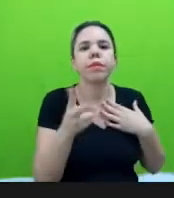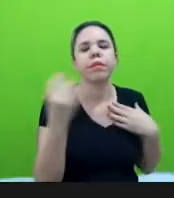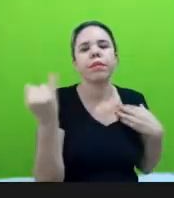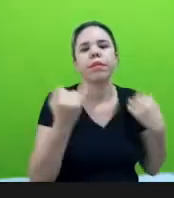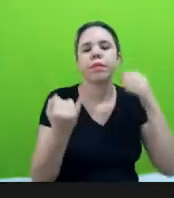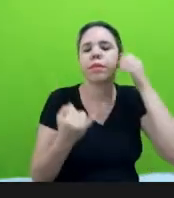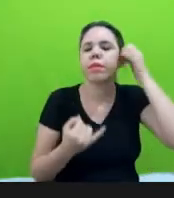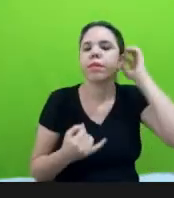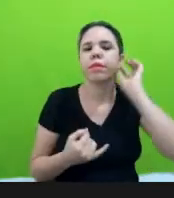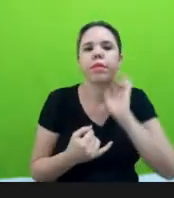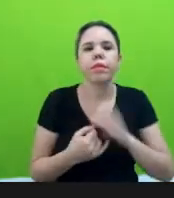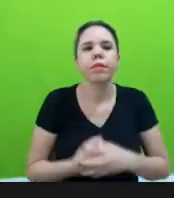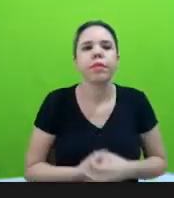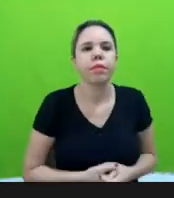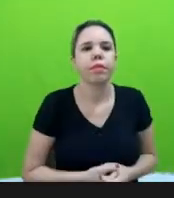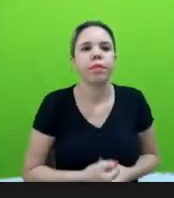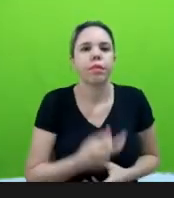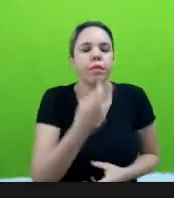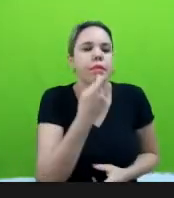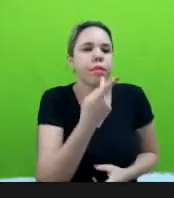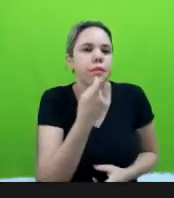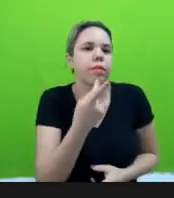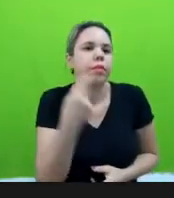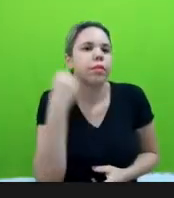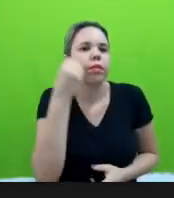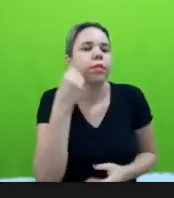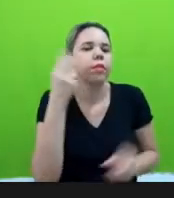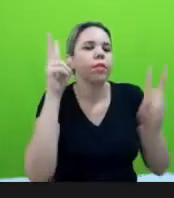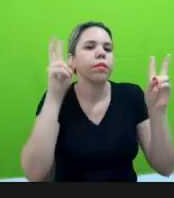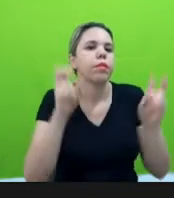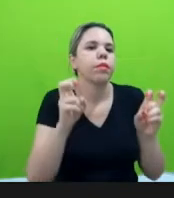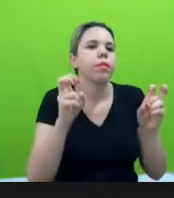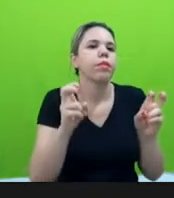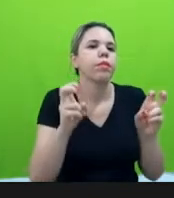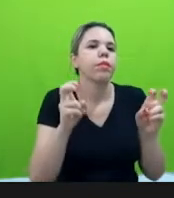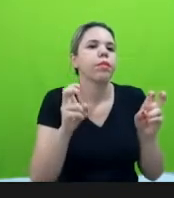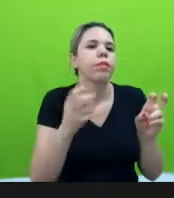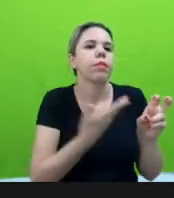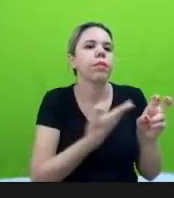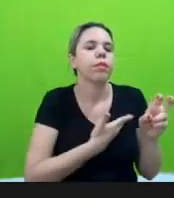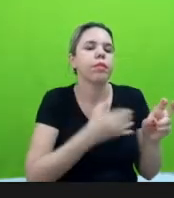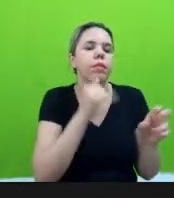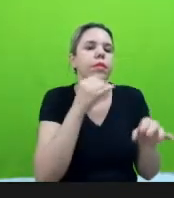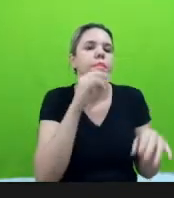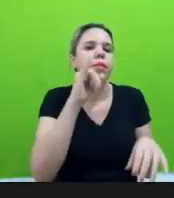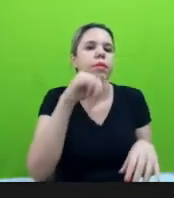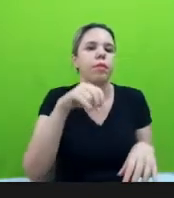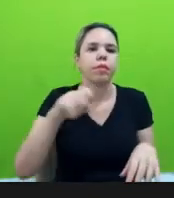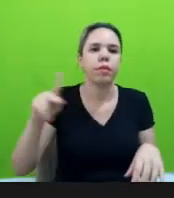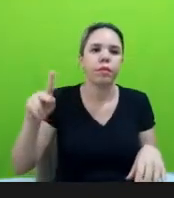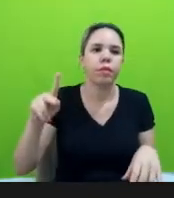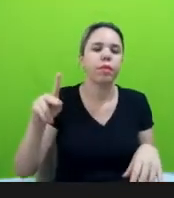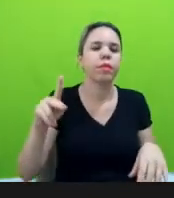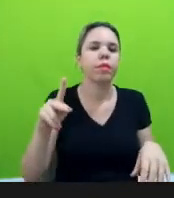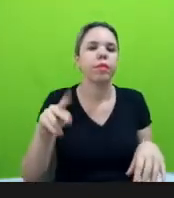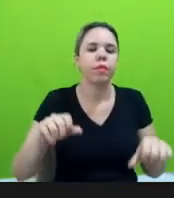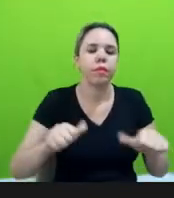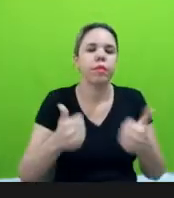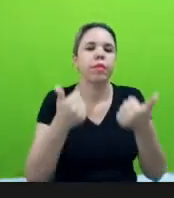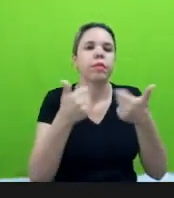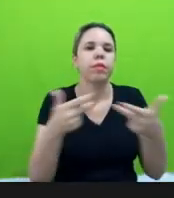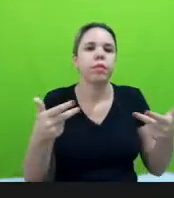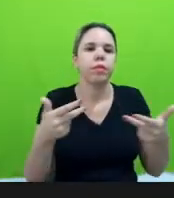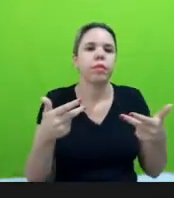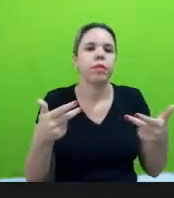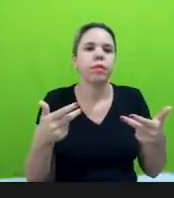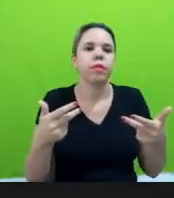Então, eu cito uma reportagem que eu fiz sobre, o título era Governo barra artigo do INEP, que aponta a evidência positiva do Pacto de Oposição do